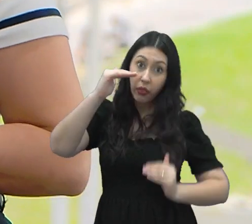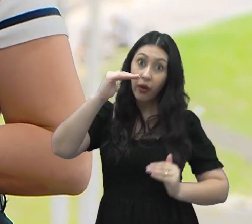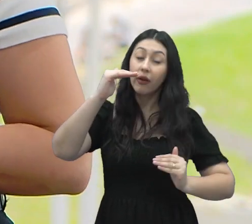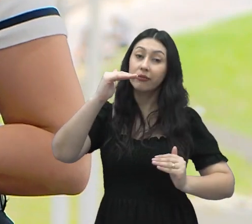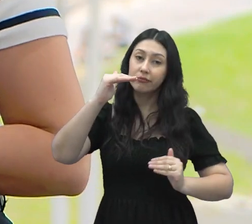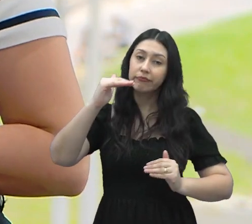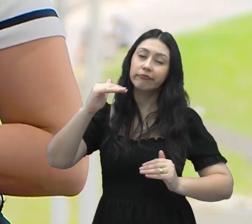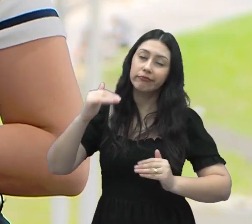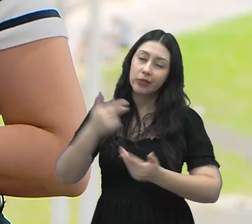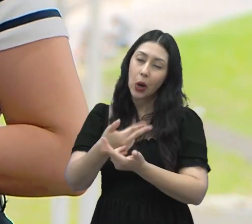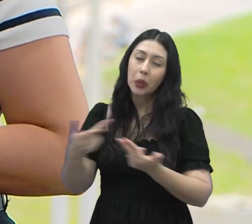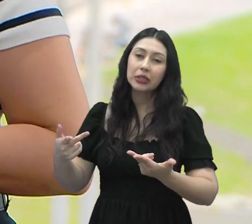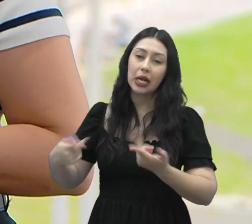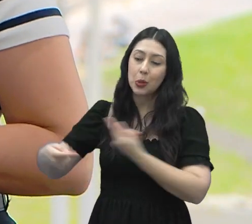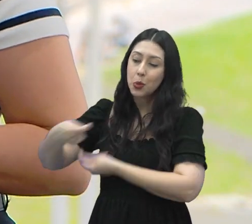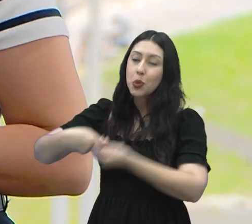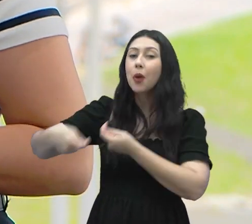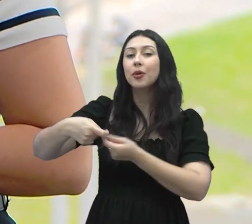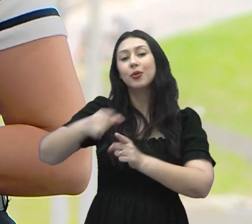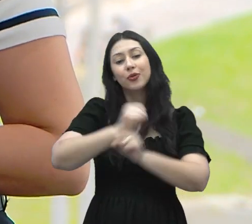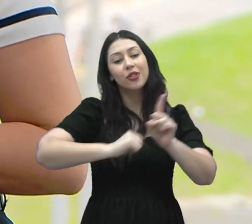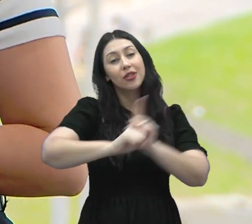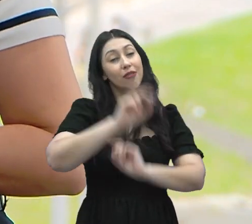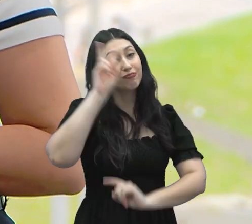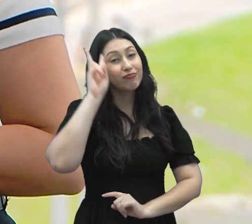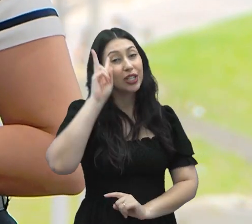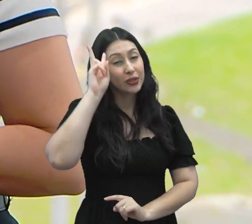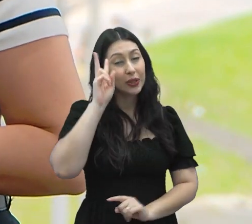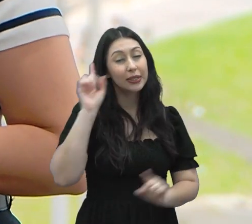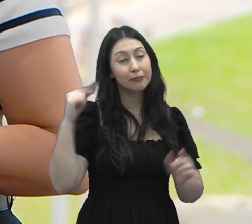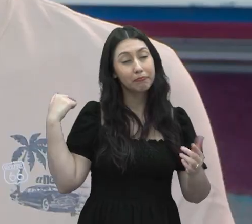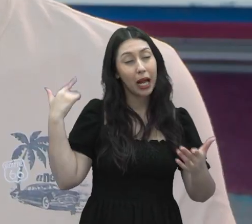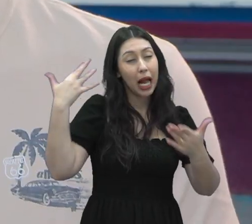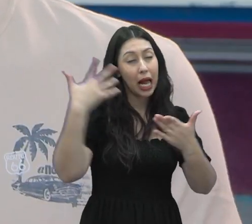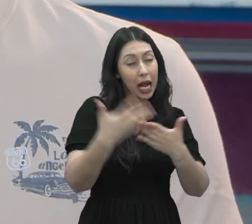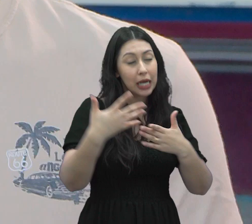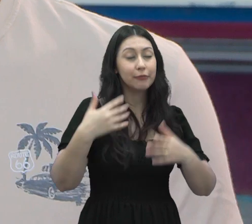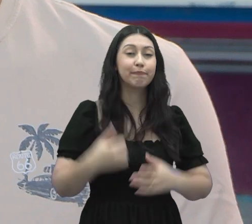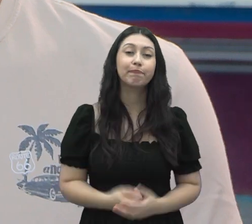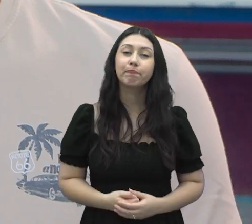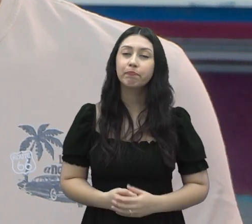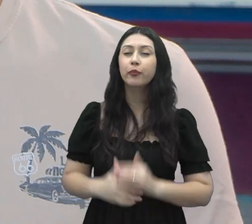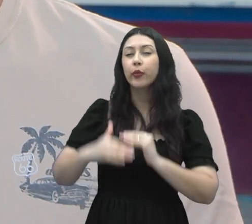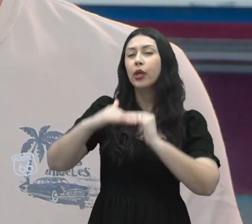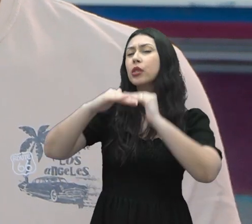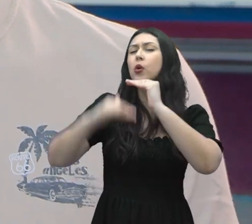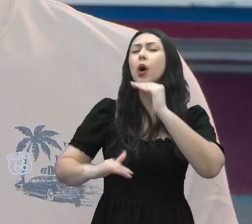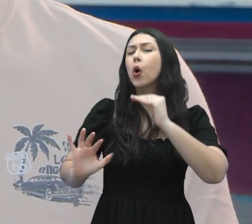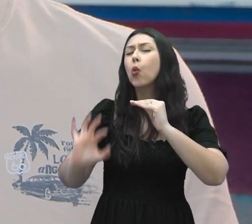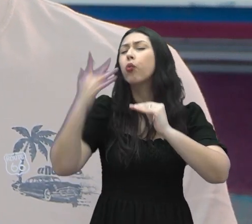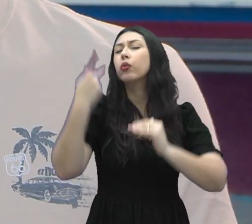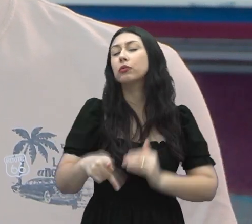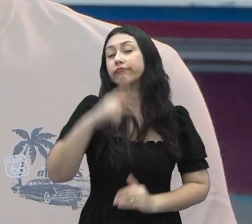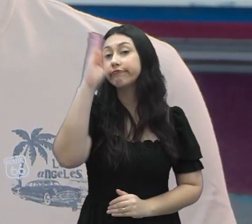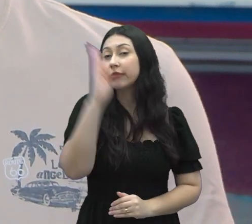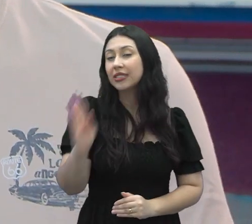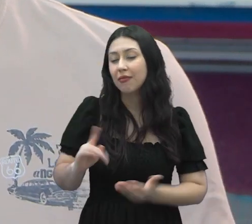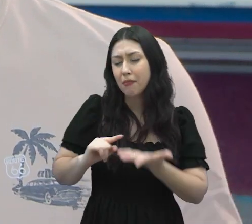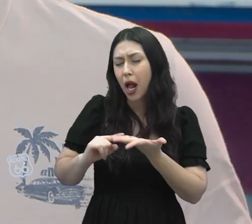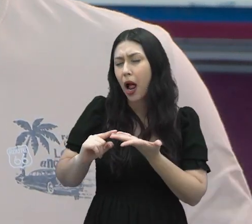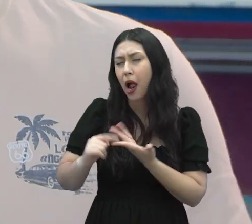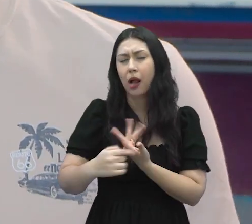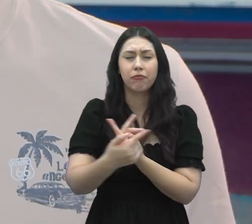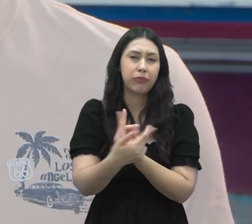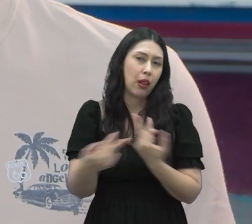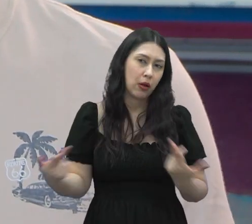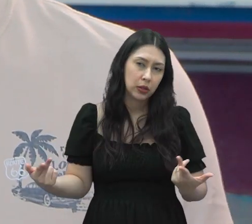por diversos fatores econômicos, sociais e históricos. Essas desigualdades são provocadas no Brasil, historicamente,